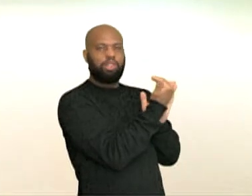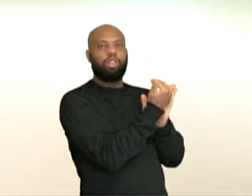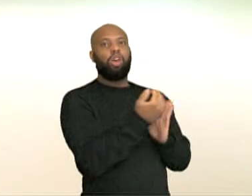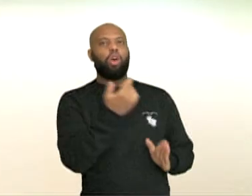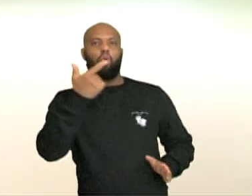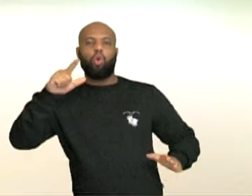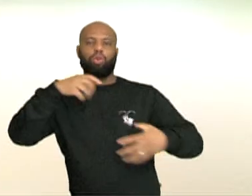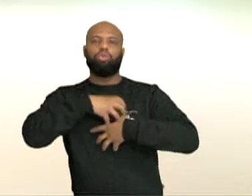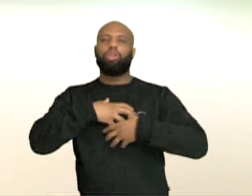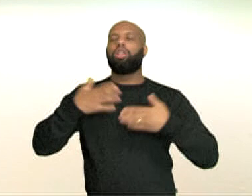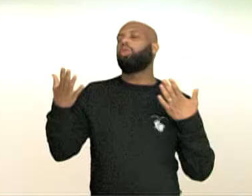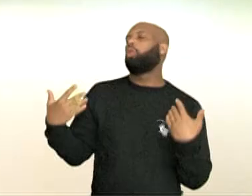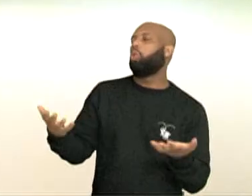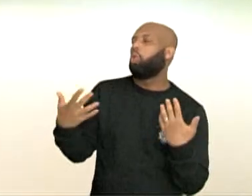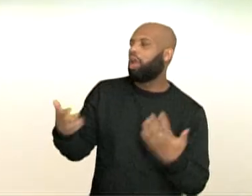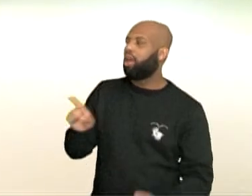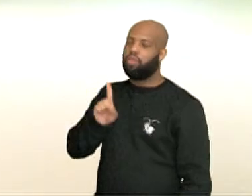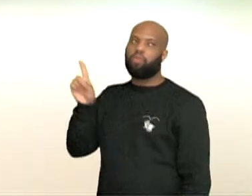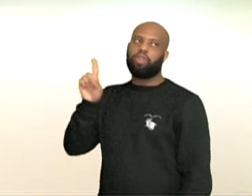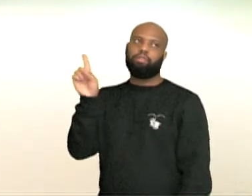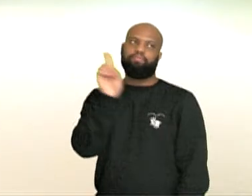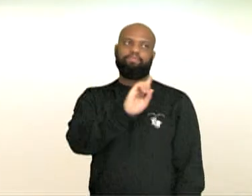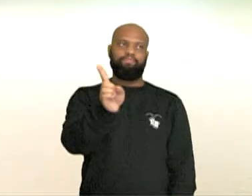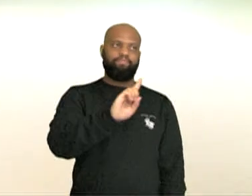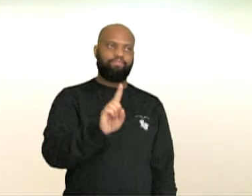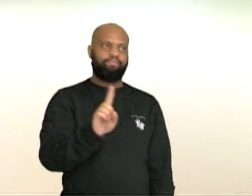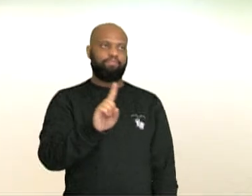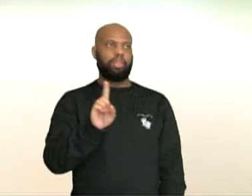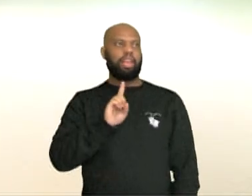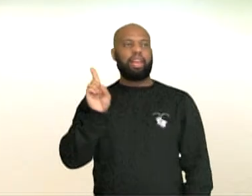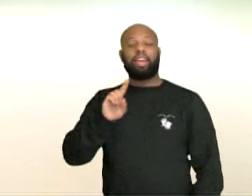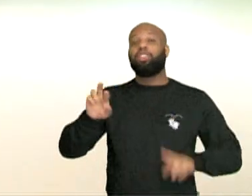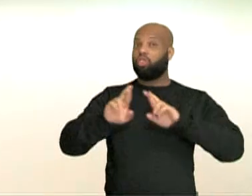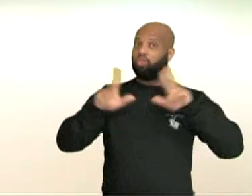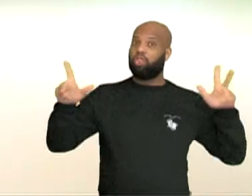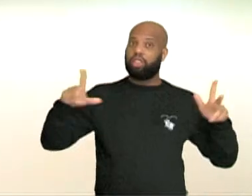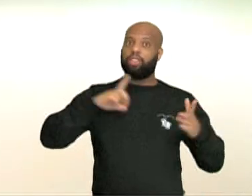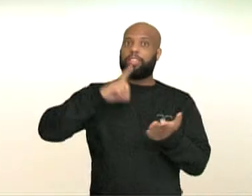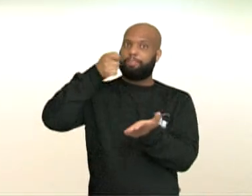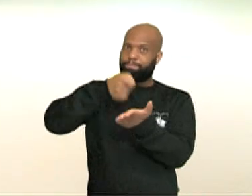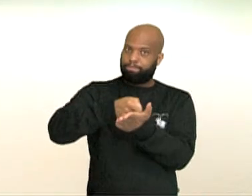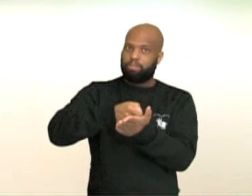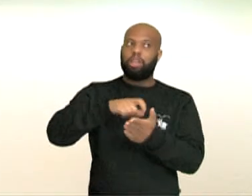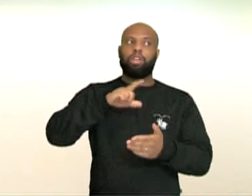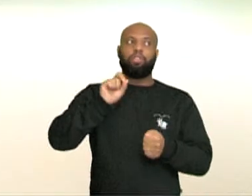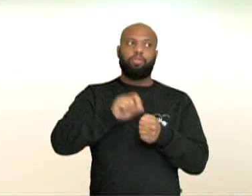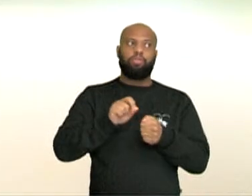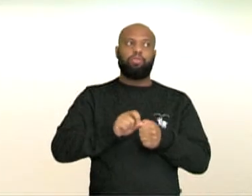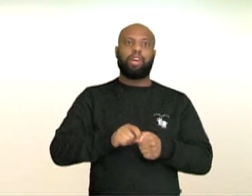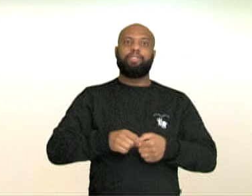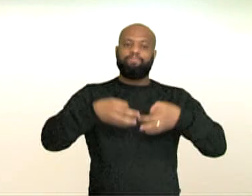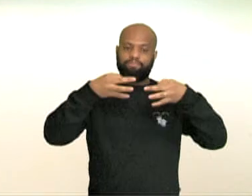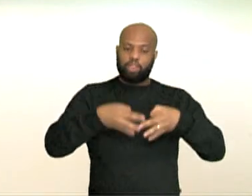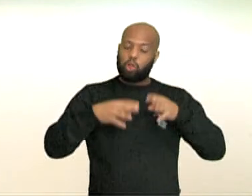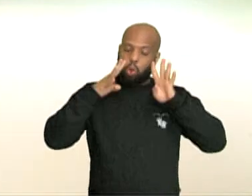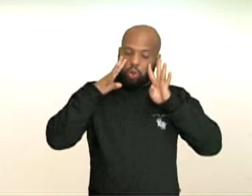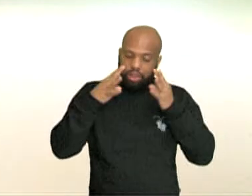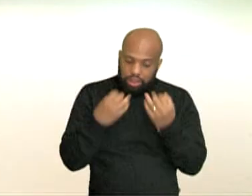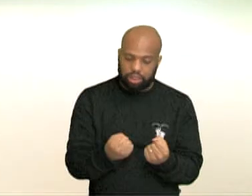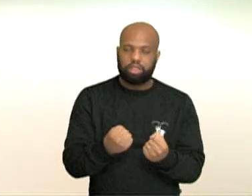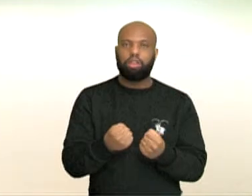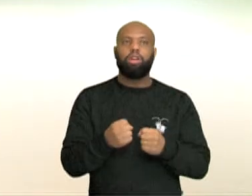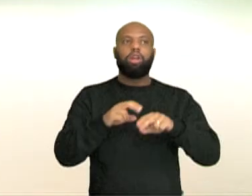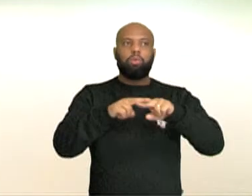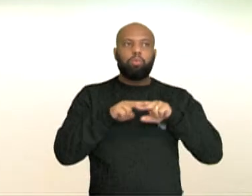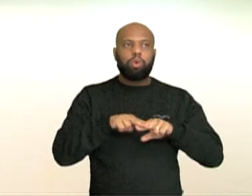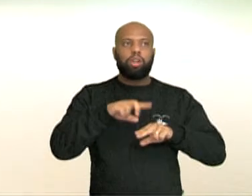fluidos, mais leves, o Iyengar Yoga já é um método que ele é mais pausado, mais concentrado, por